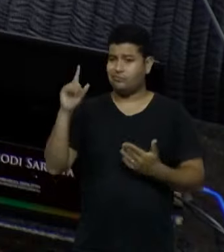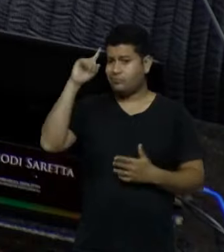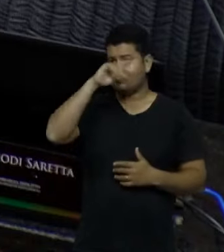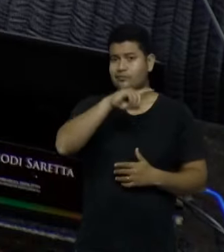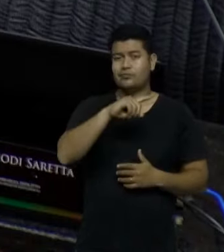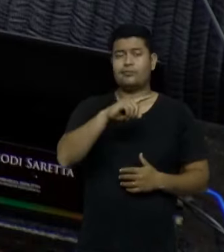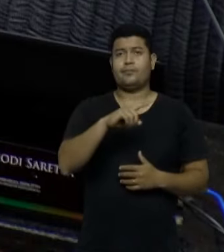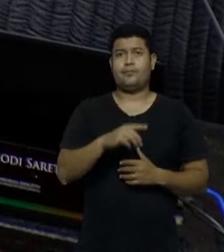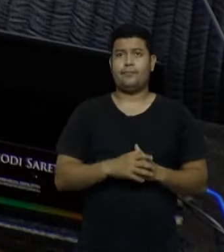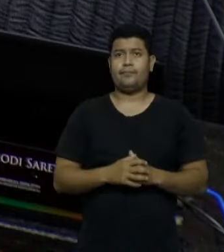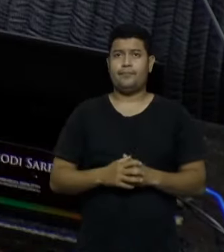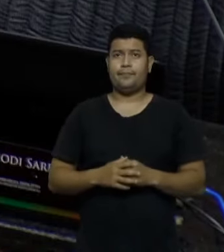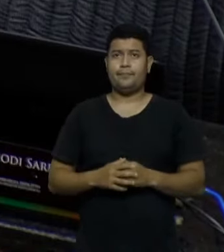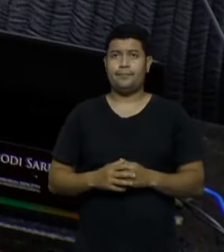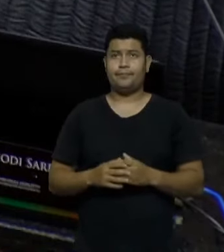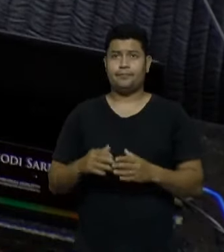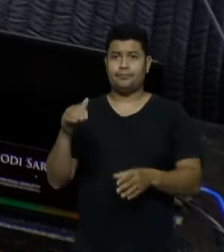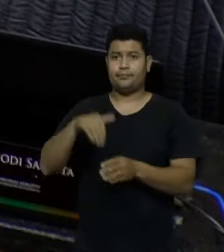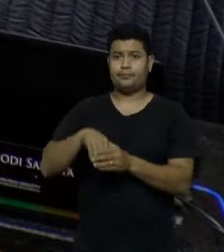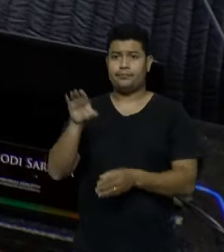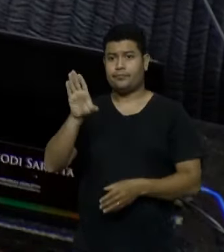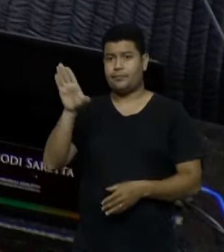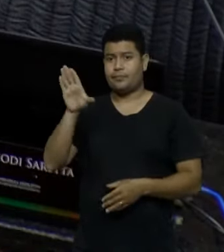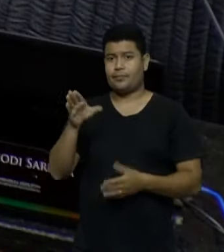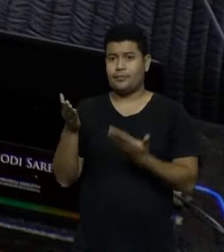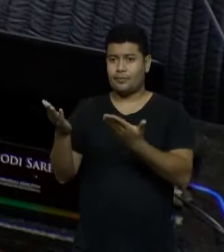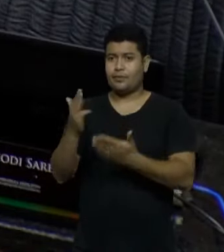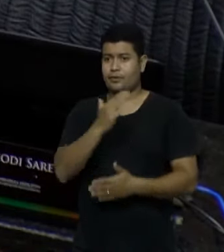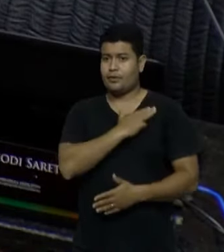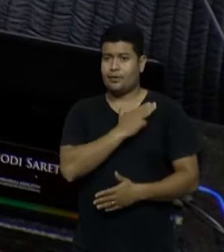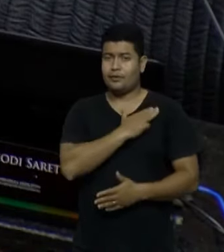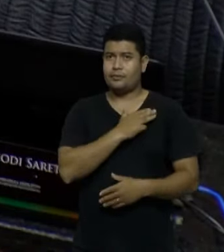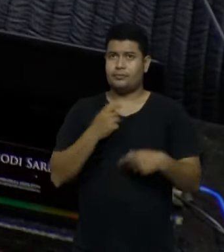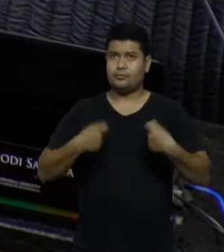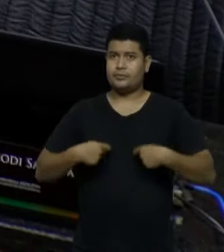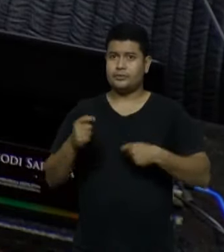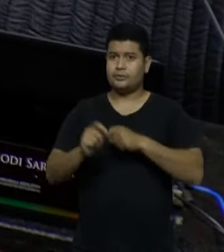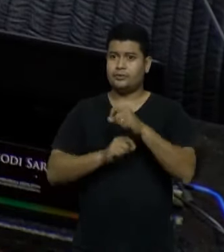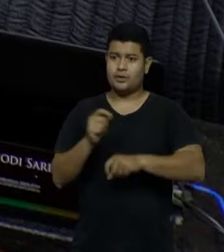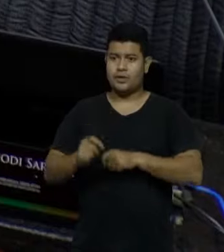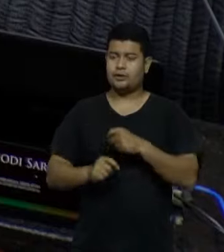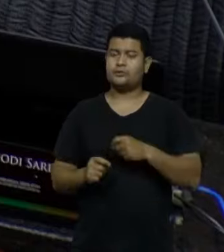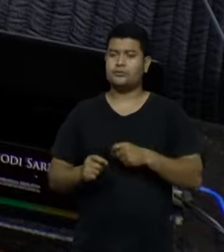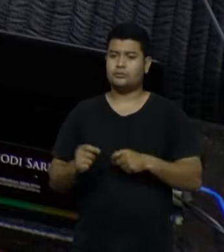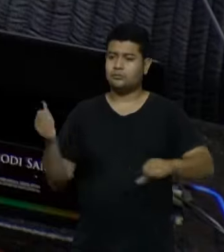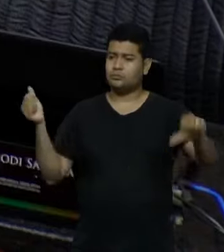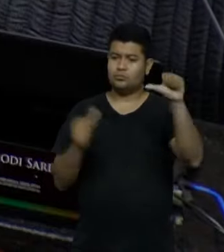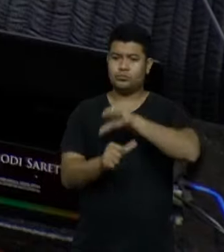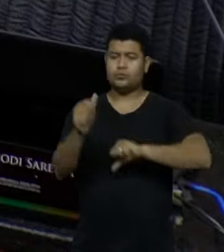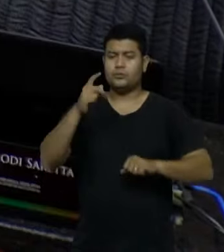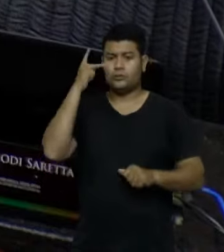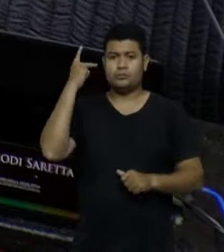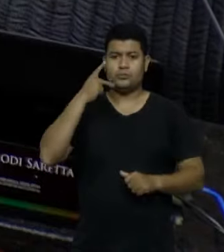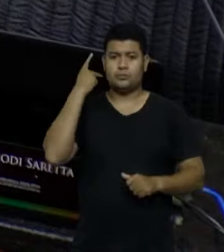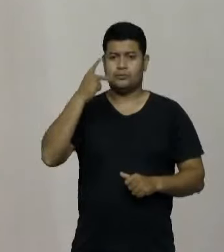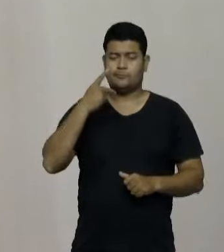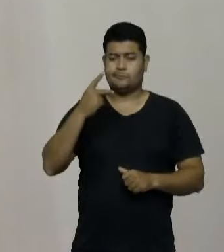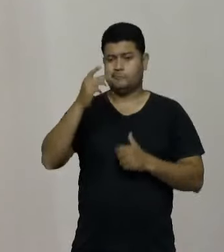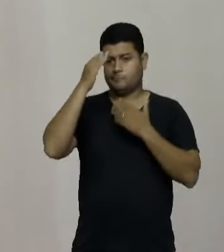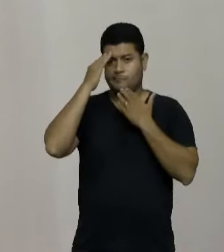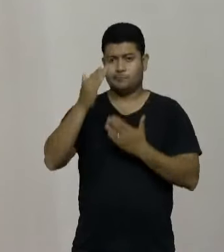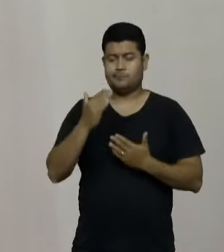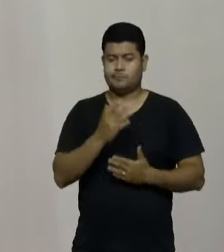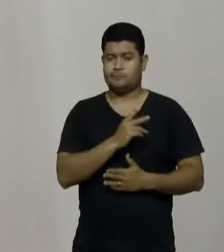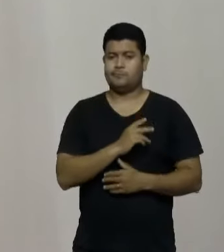nosso pré-candidato a presidente Lula, temos que abrasileirar a gasolina. Parabéns, deputado. Obrigado